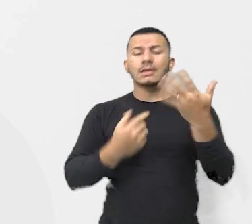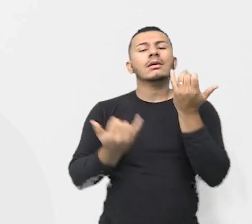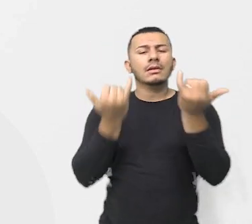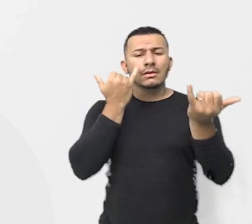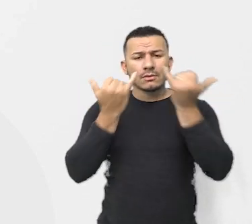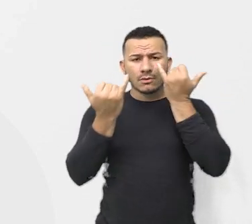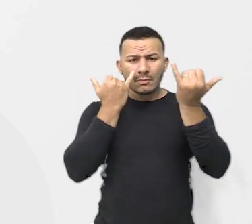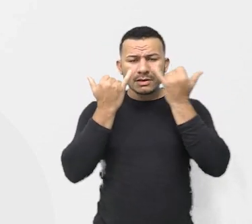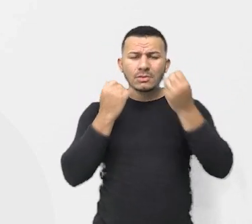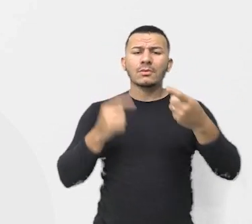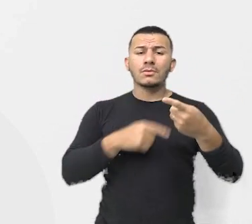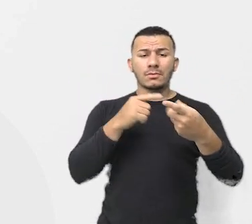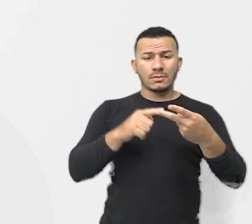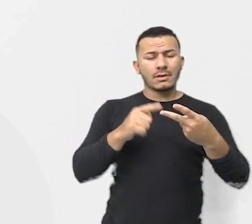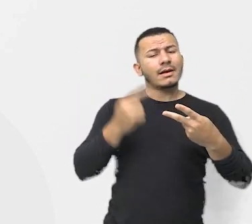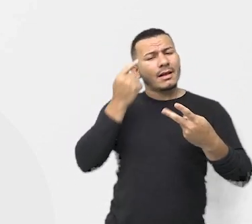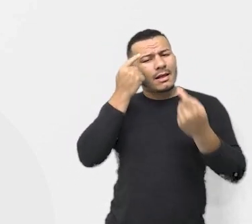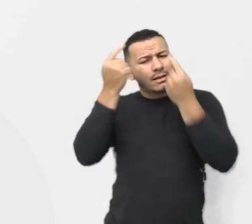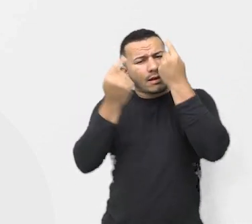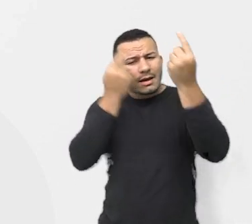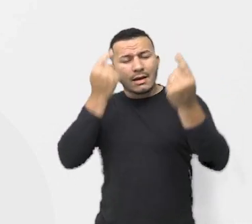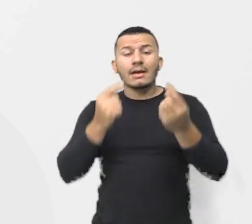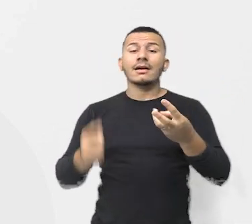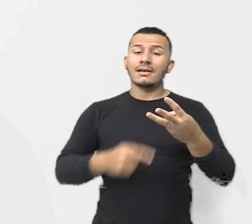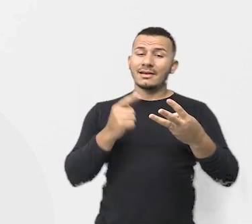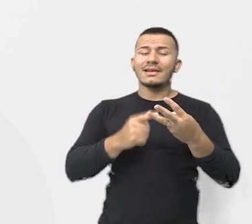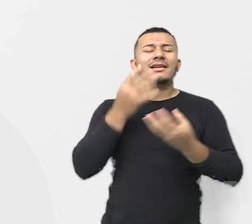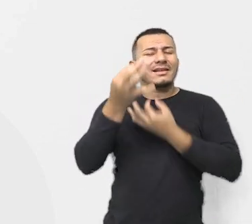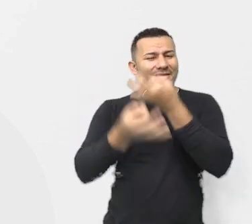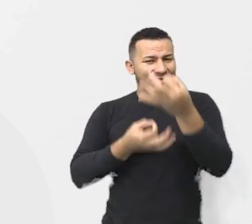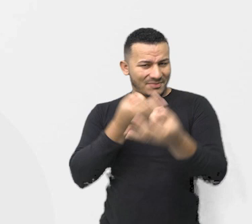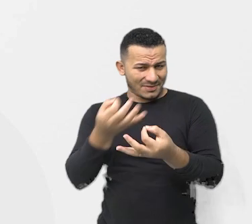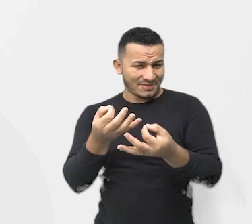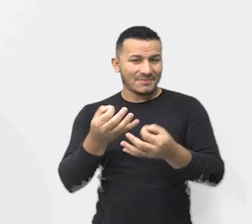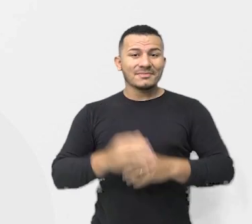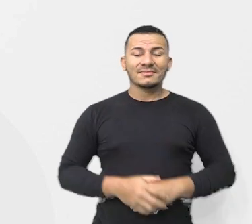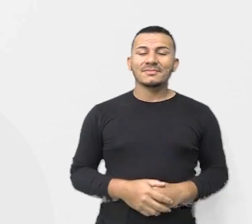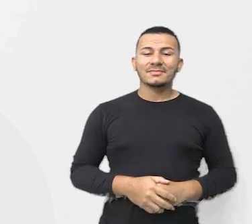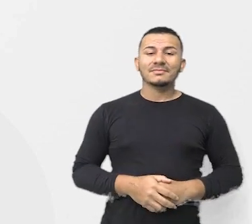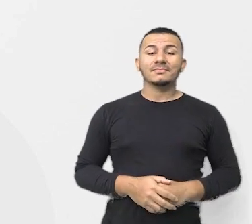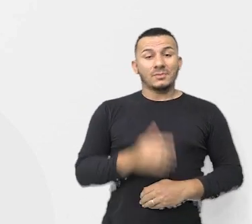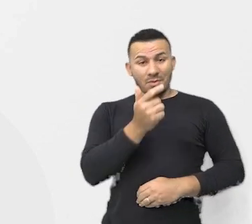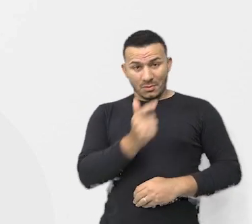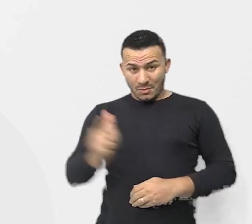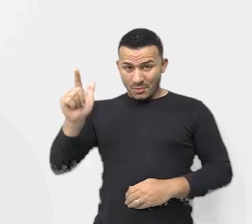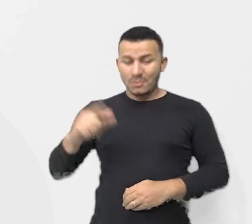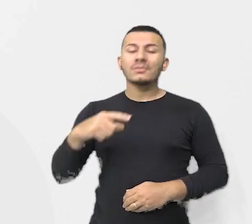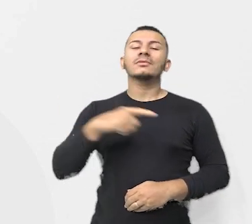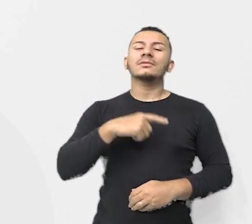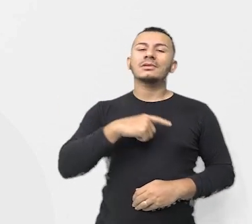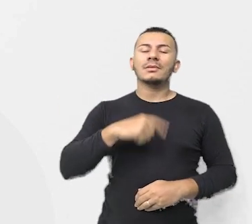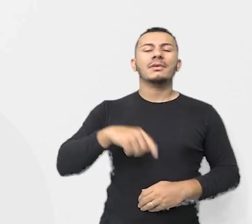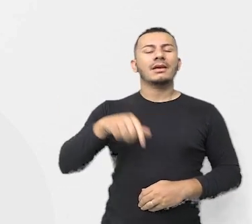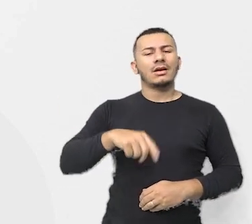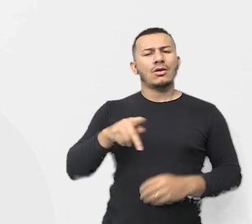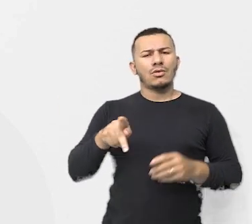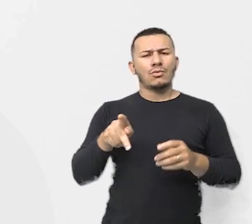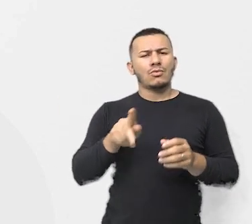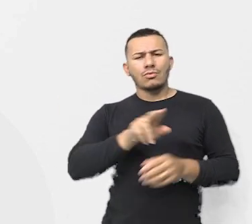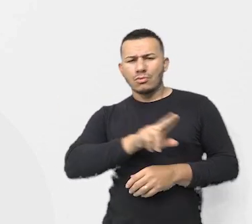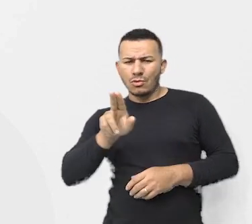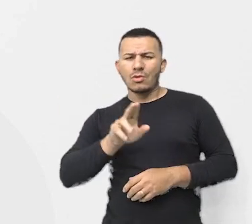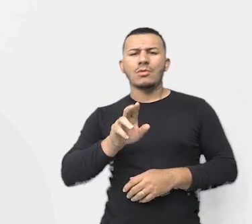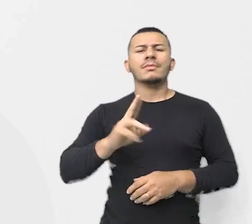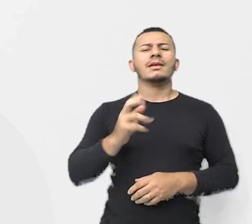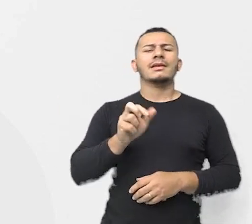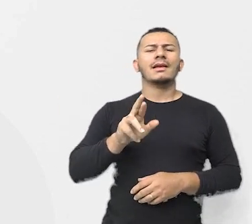informações, ideias e ou argumentos. Vamos observar também algo que a gente chama de